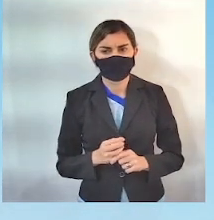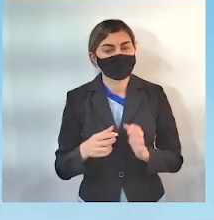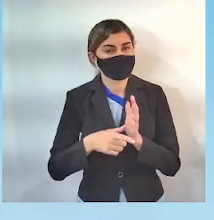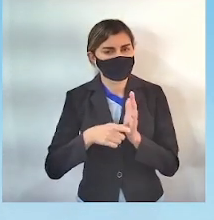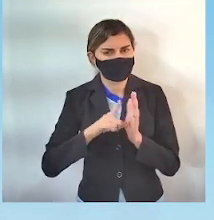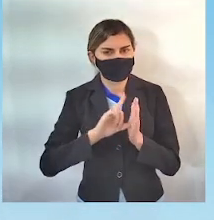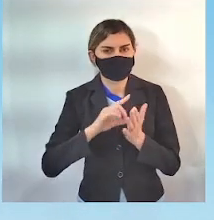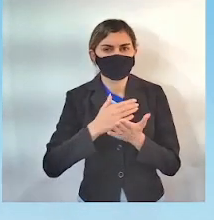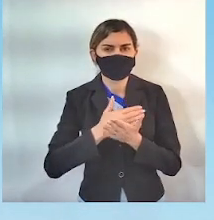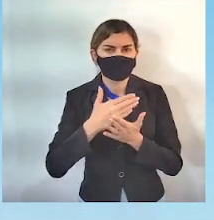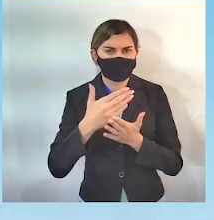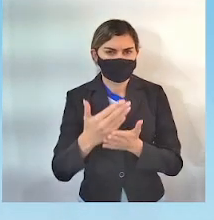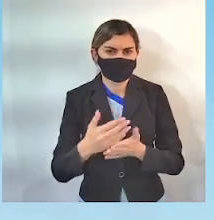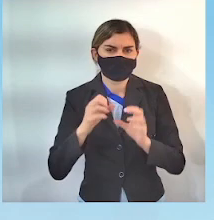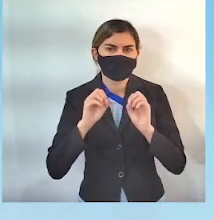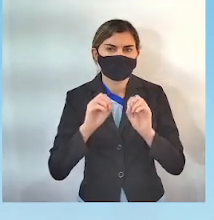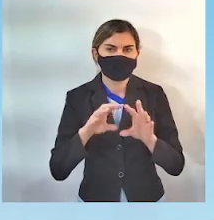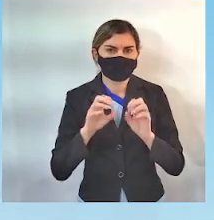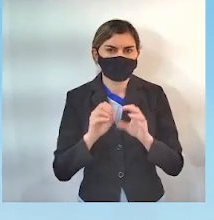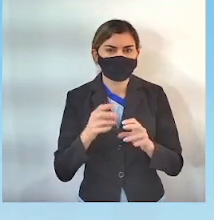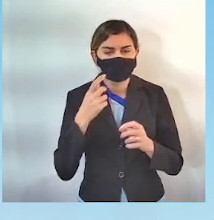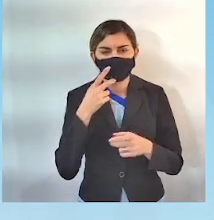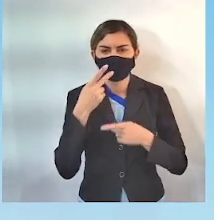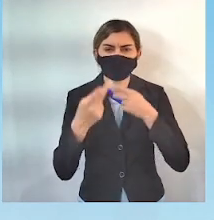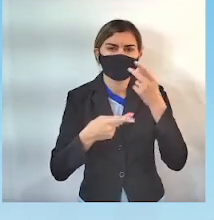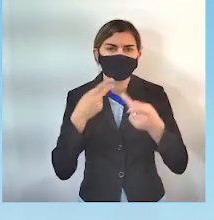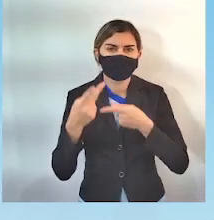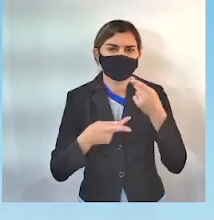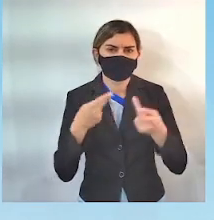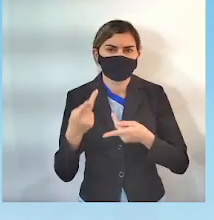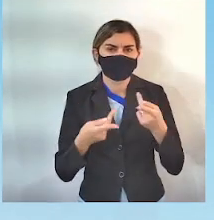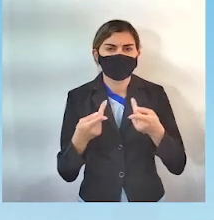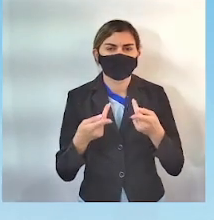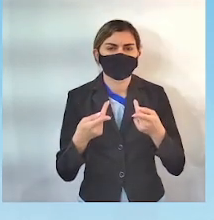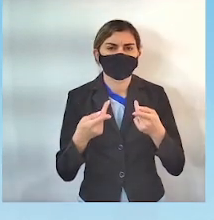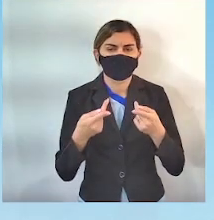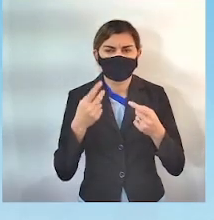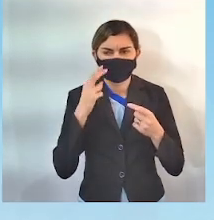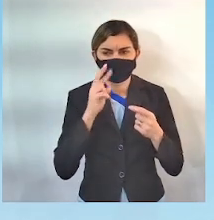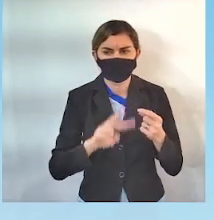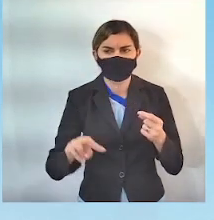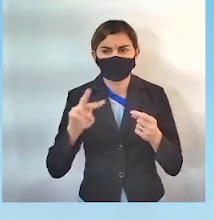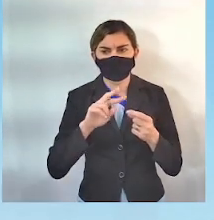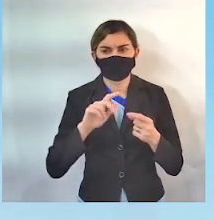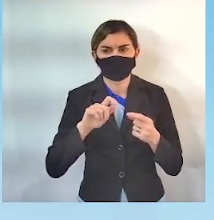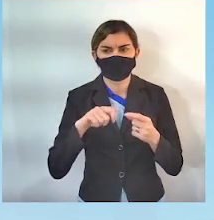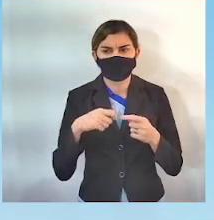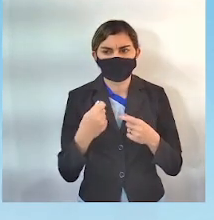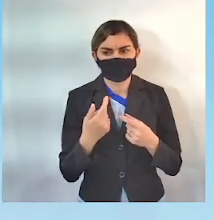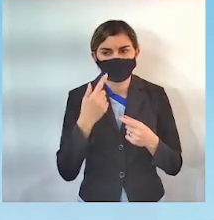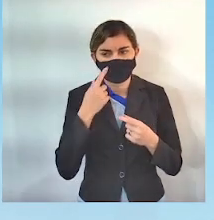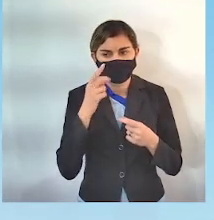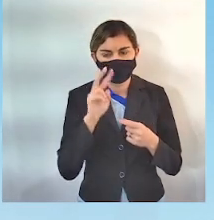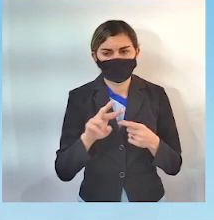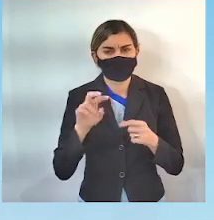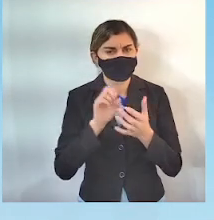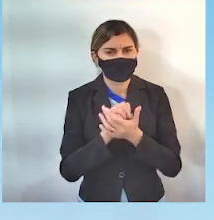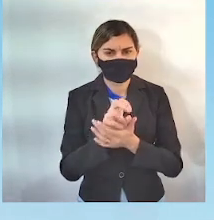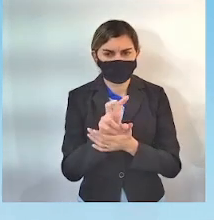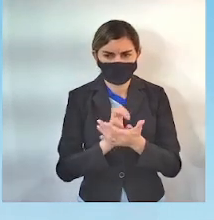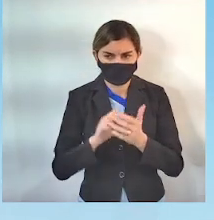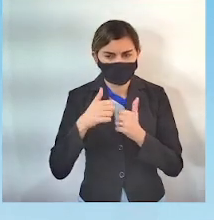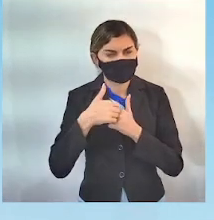Antes de iniciar nossa aula, vá lá, siga os canais digitais do EducaPE